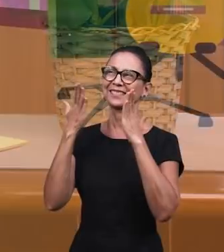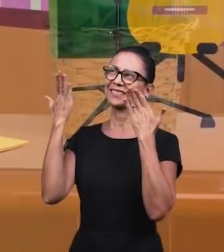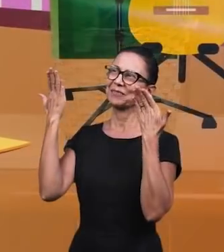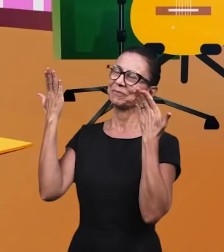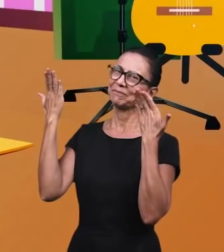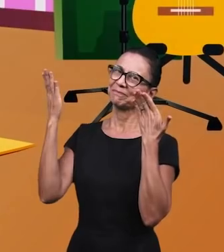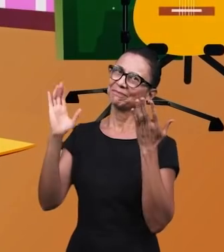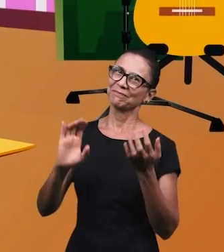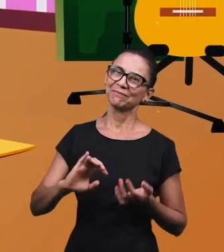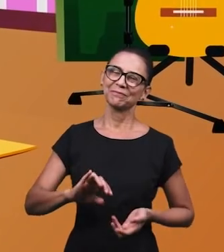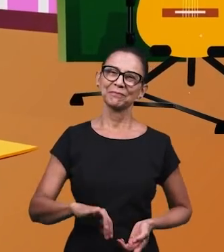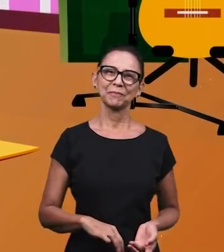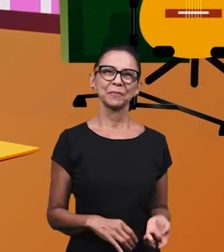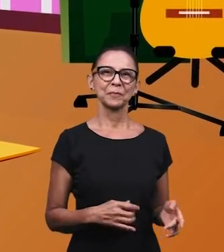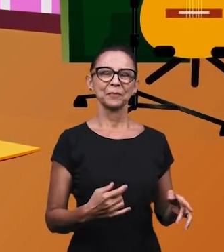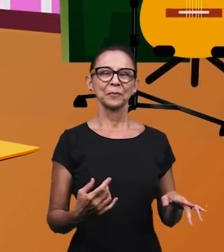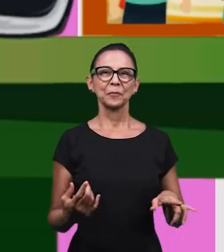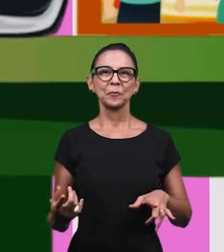Senhor.